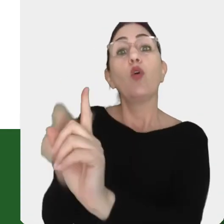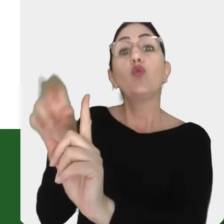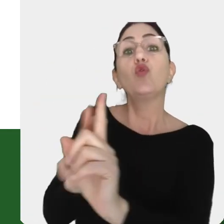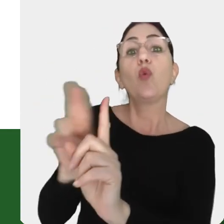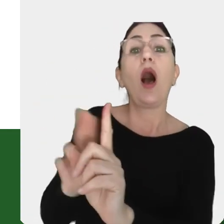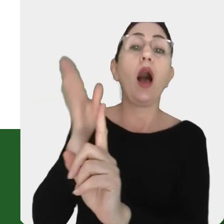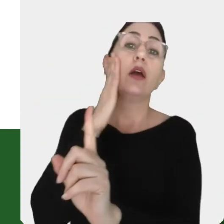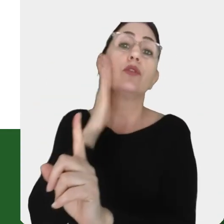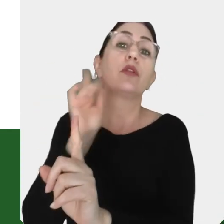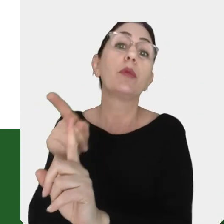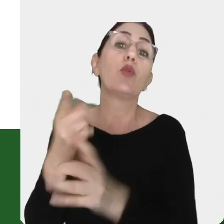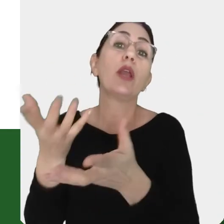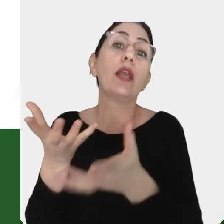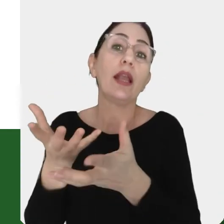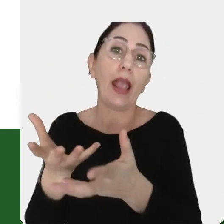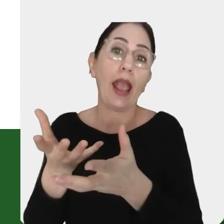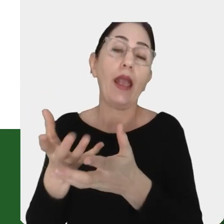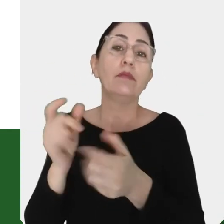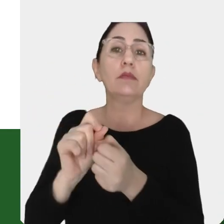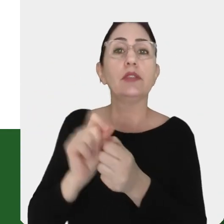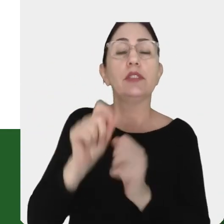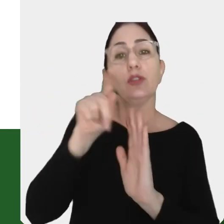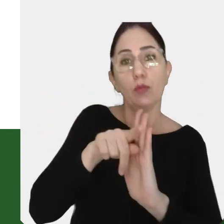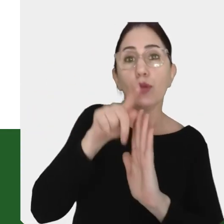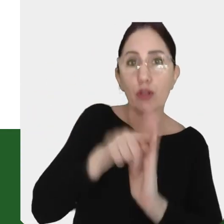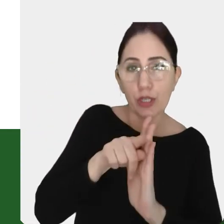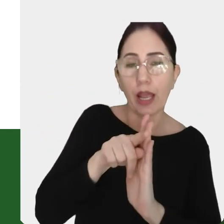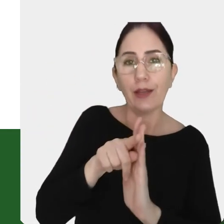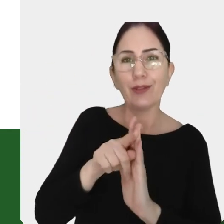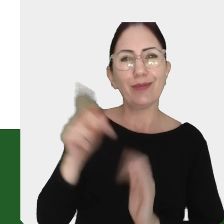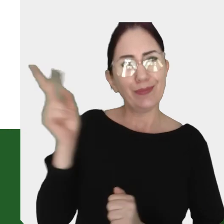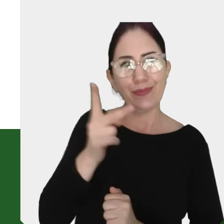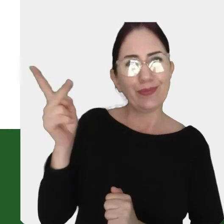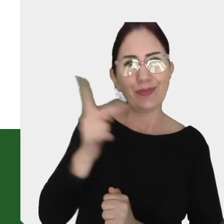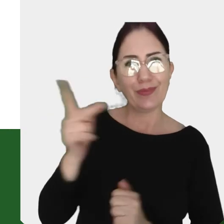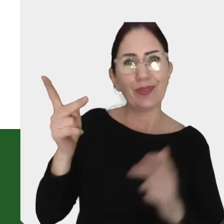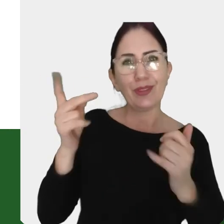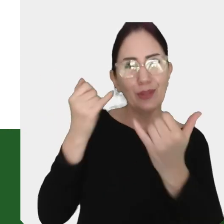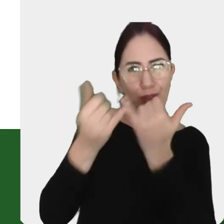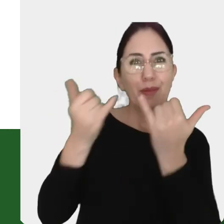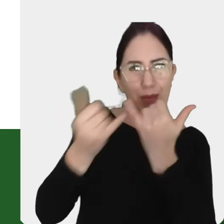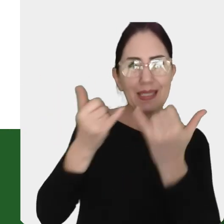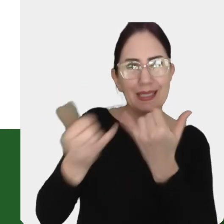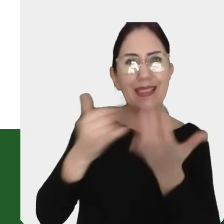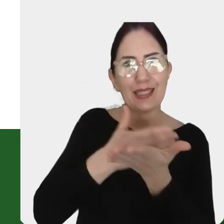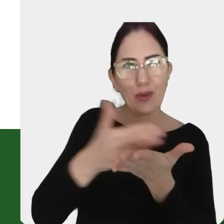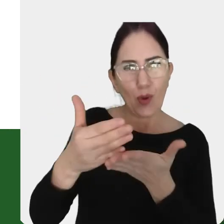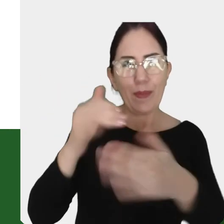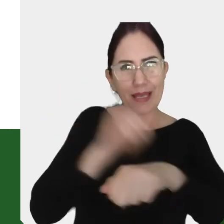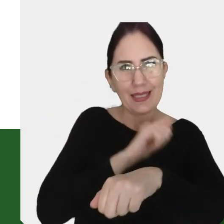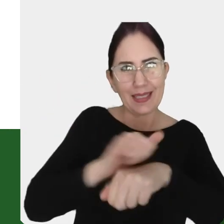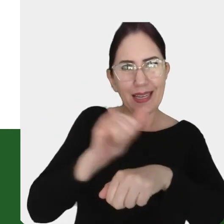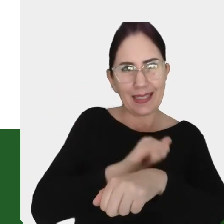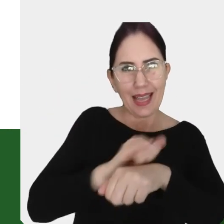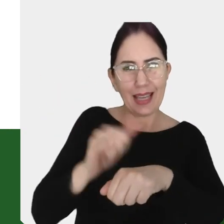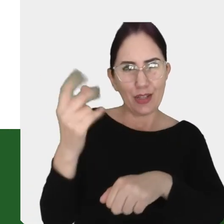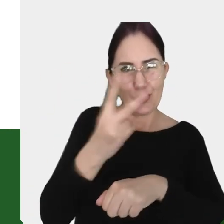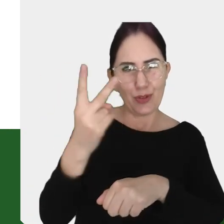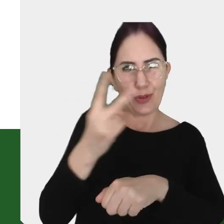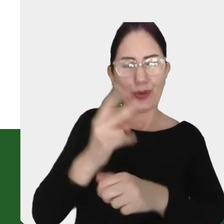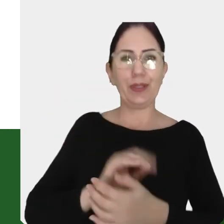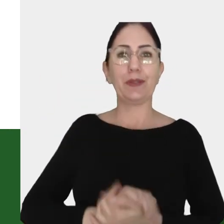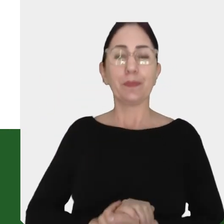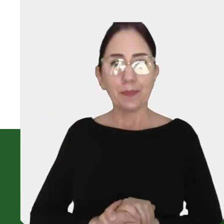usuário, para quem se vai projetar. Começa aqui, mesma coisa que esse aqui, começa aqui embaixo com a estratégia.